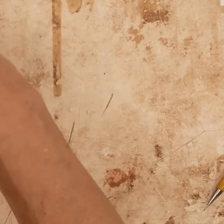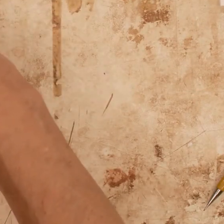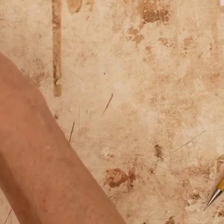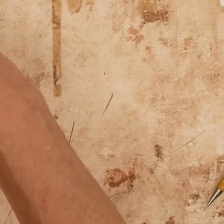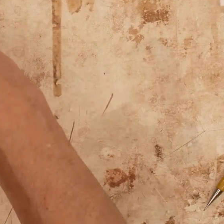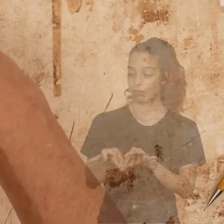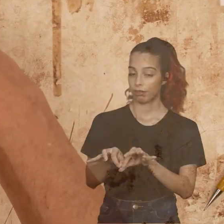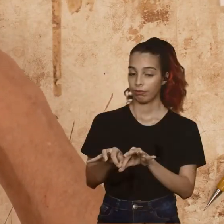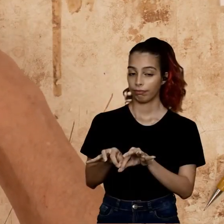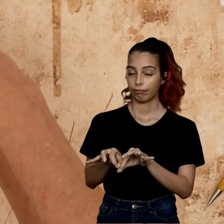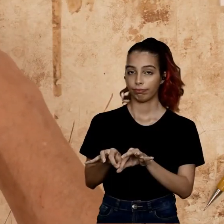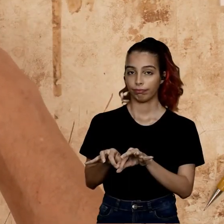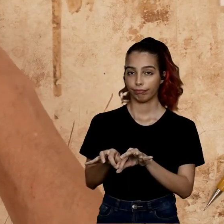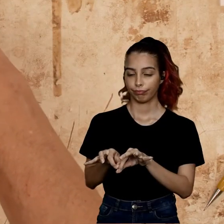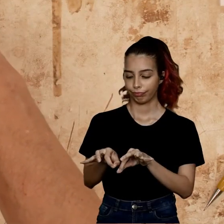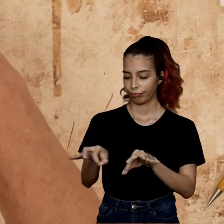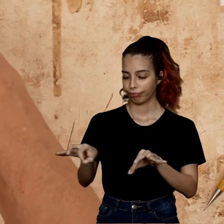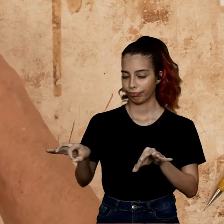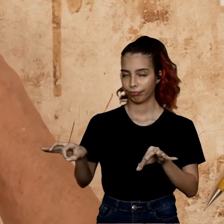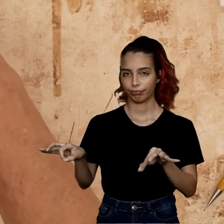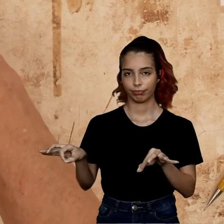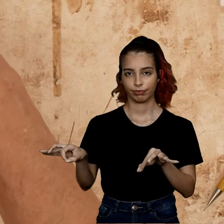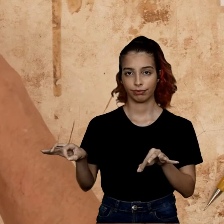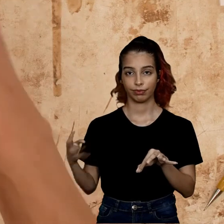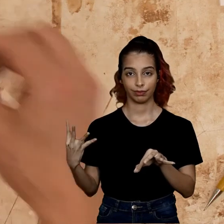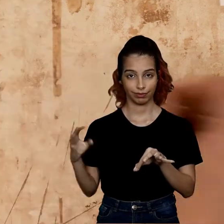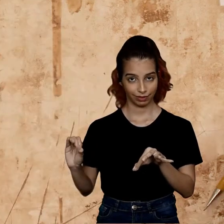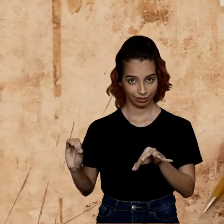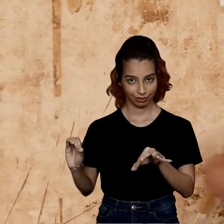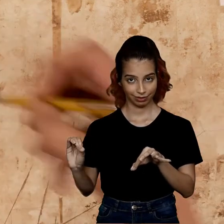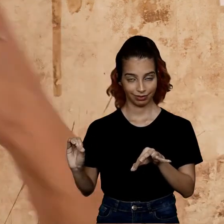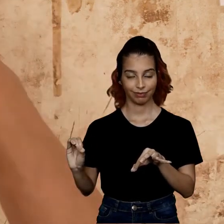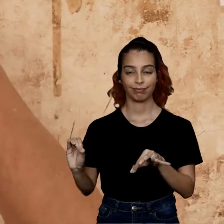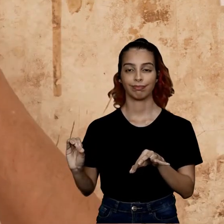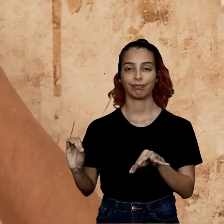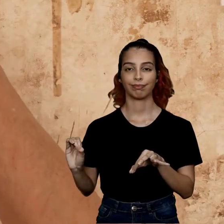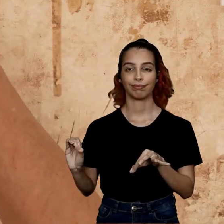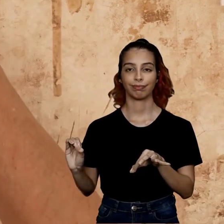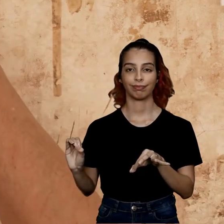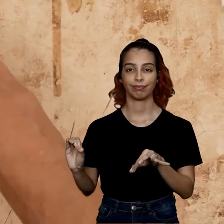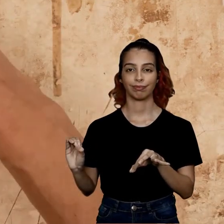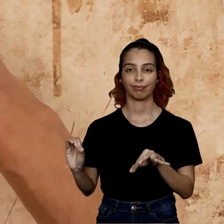de um comprimento de 40